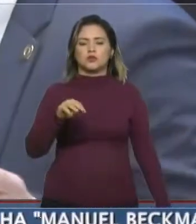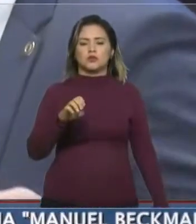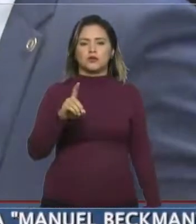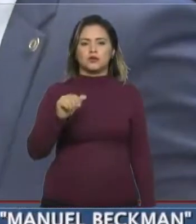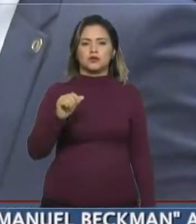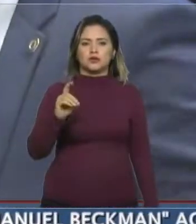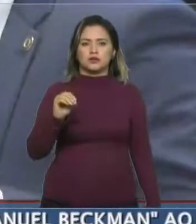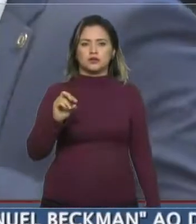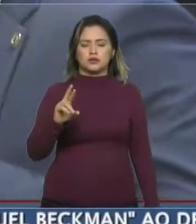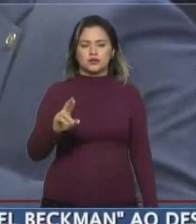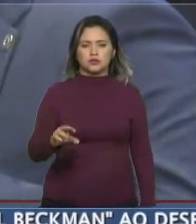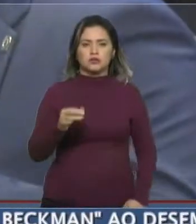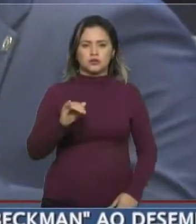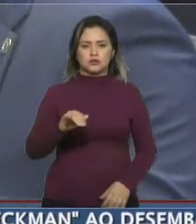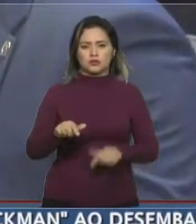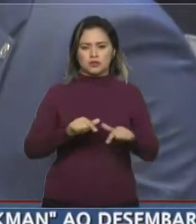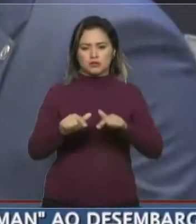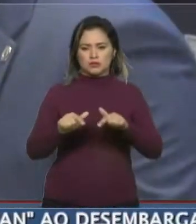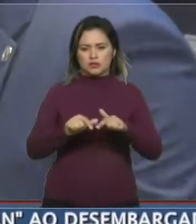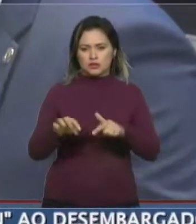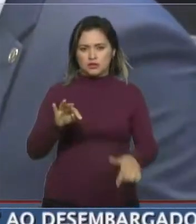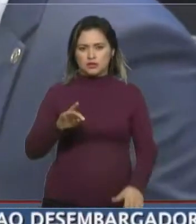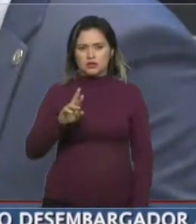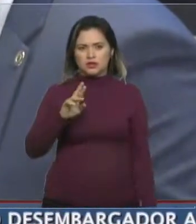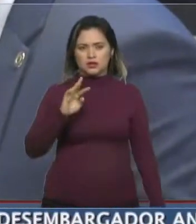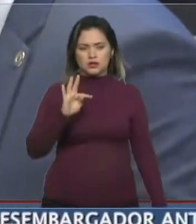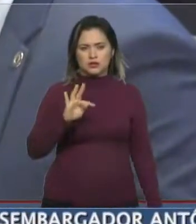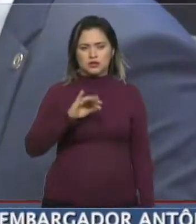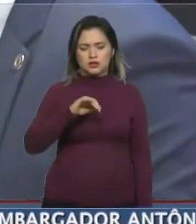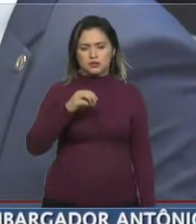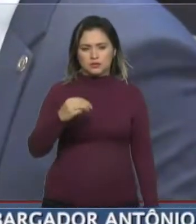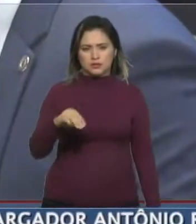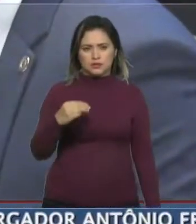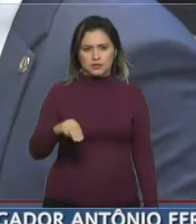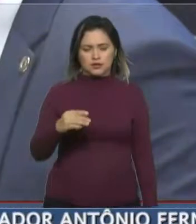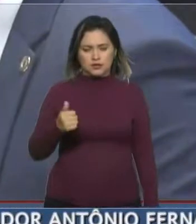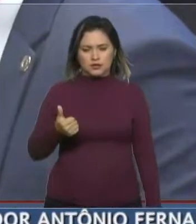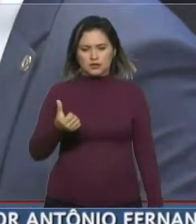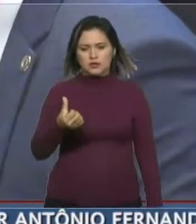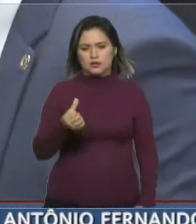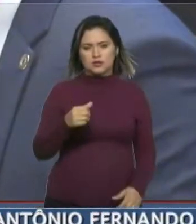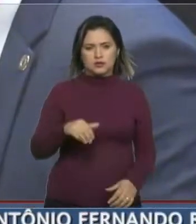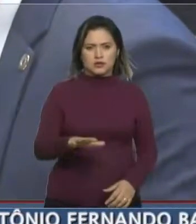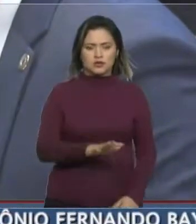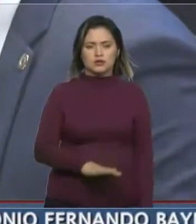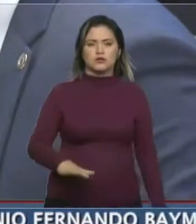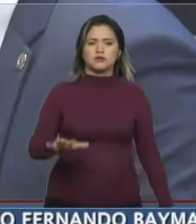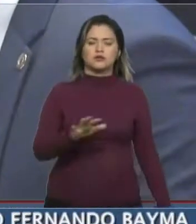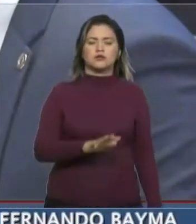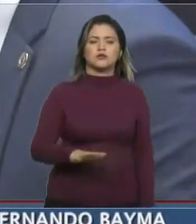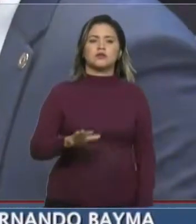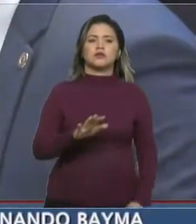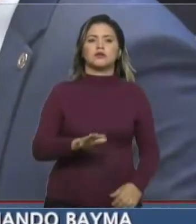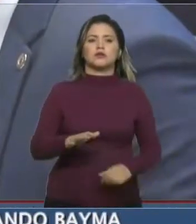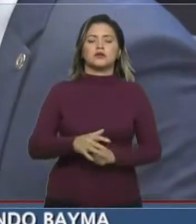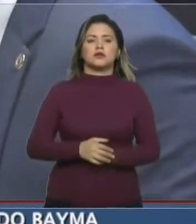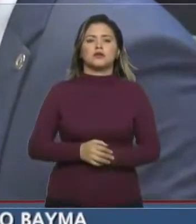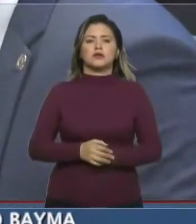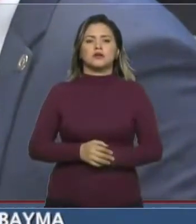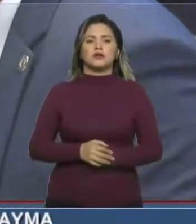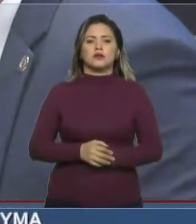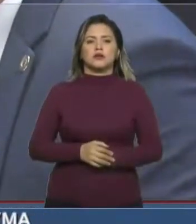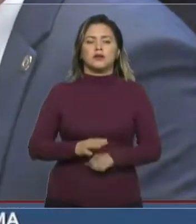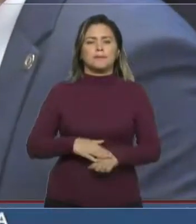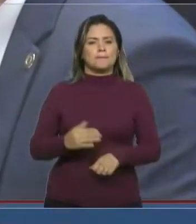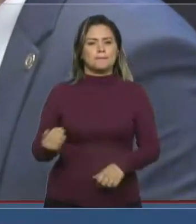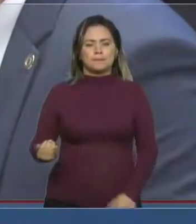TRT Maranhão, 16ª Região. Medalha Simão Estácio da Silveira, a mais alta comenda da Câmara Municipal de